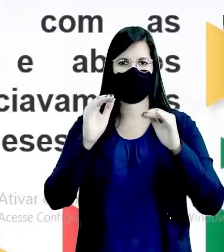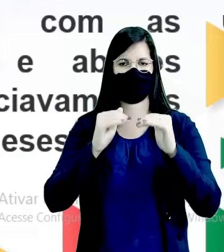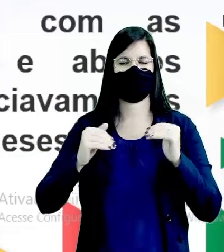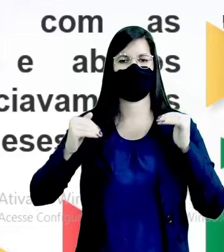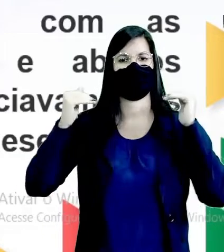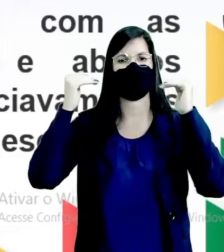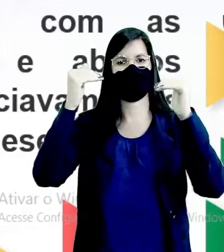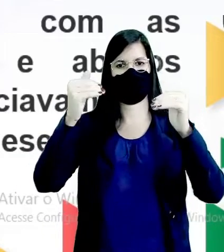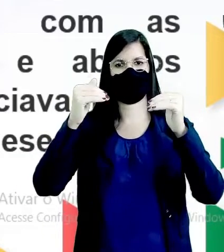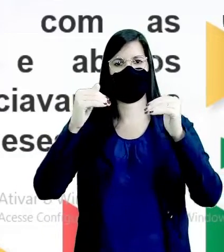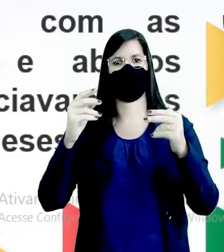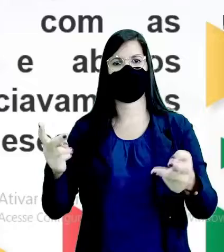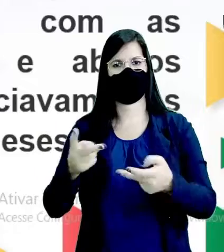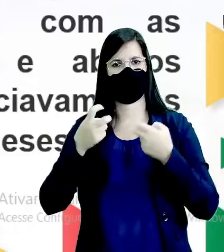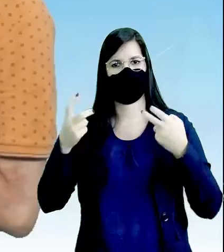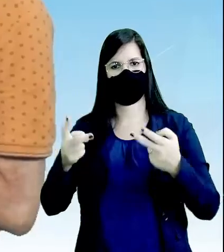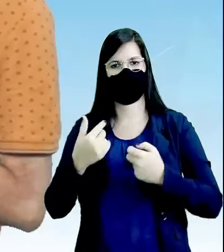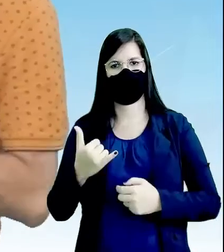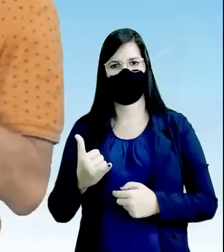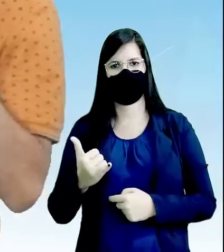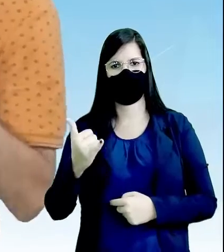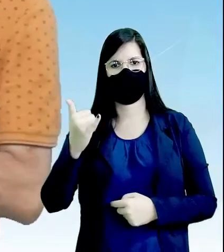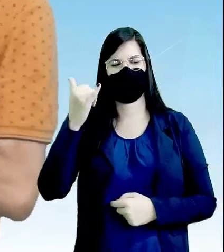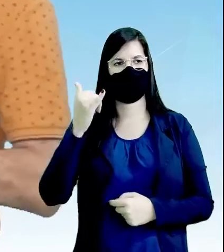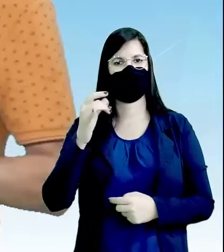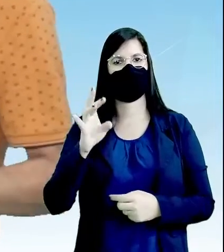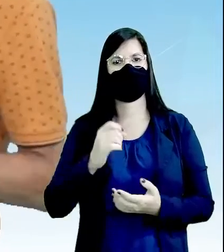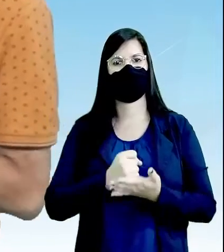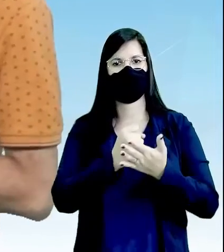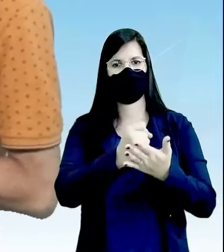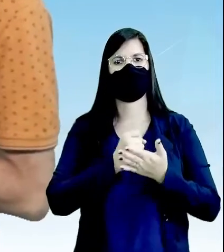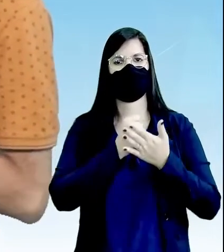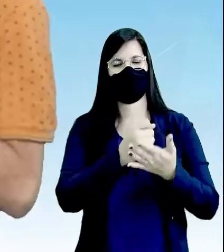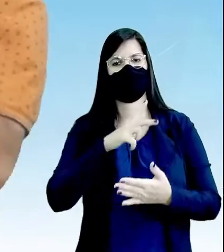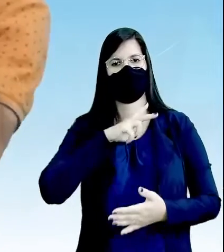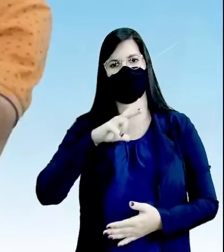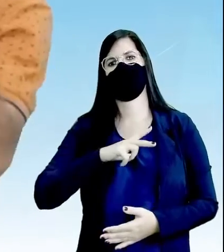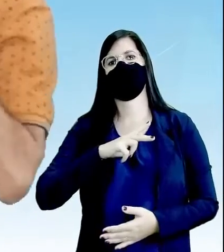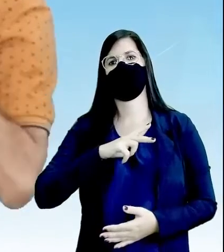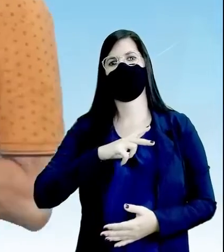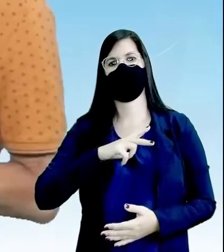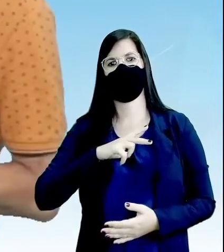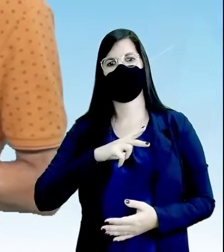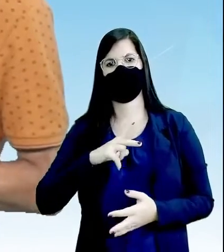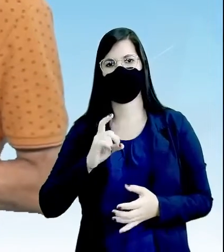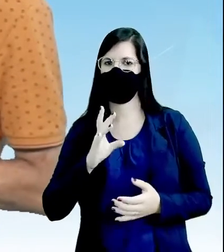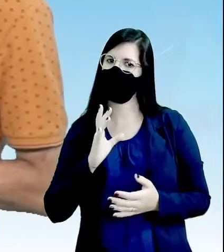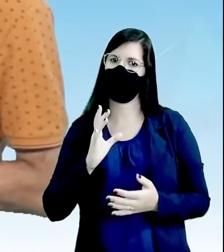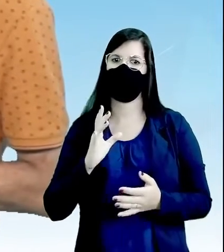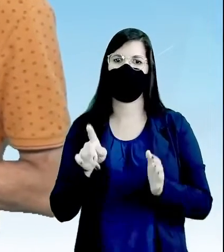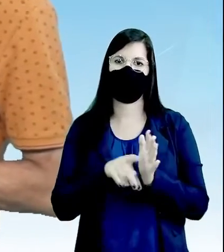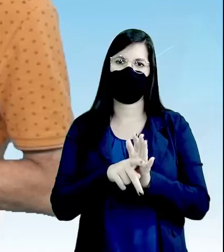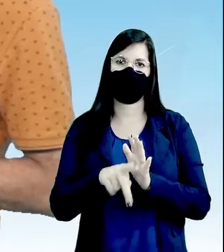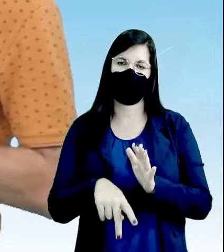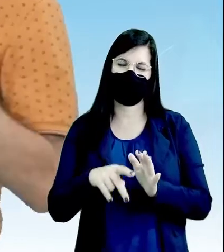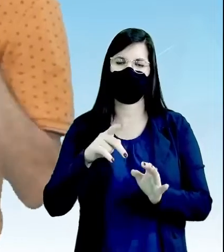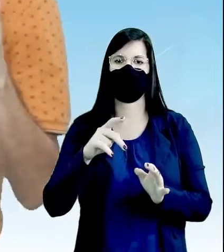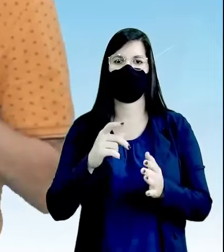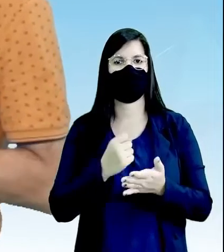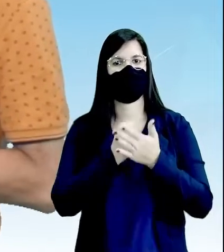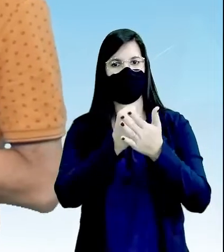e abusos fiscais que só beneficiavam os portugueses, que só beneficiava Dom João